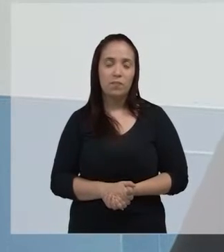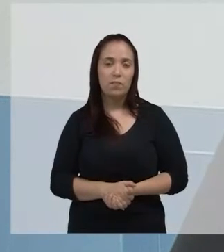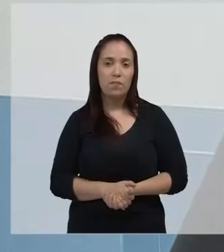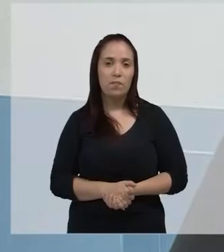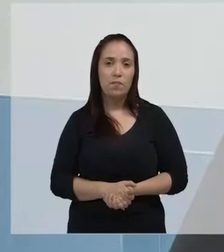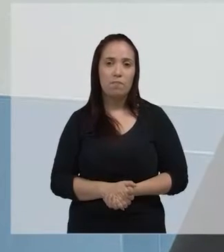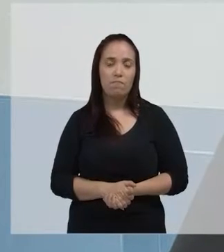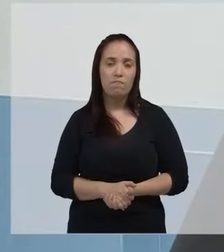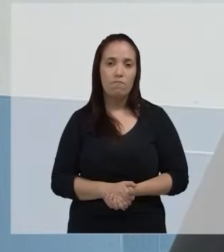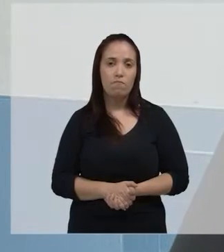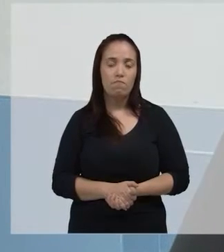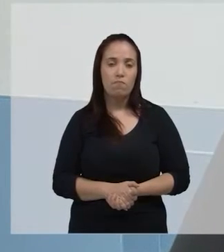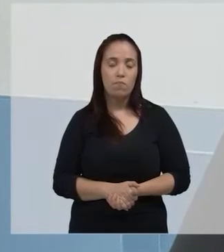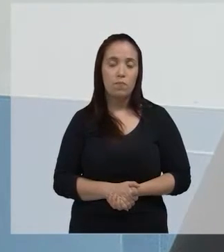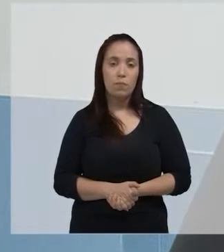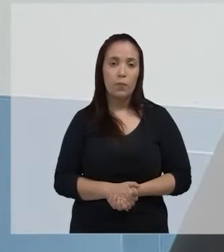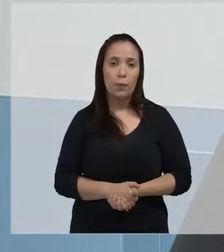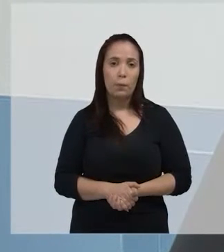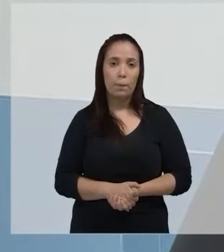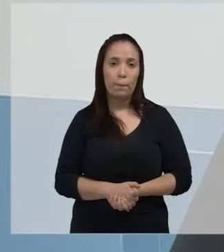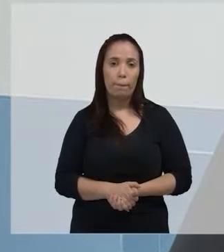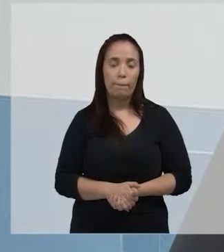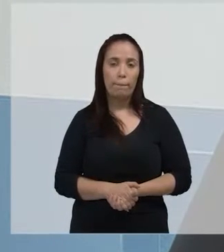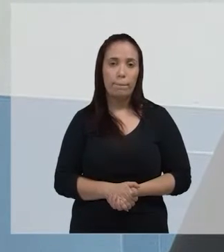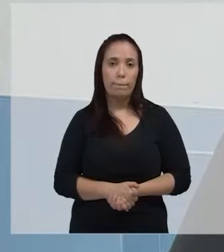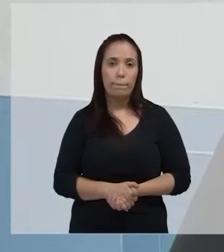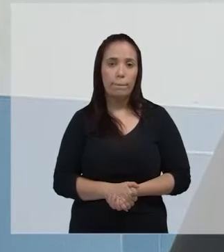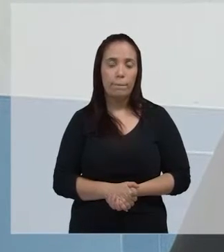Aí deixa eu falar aqui uma coisa. Luiz, olha,